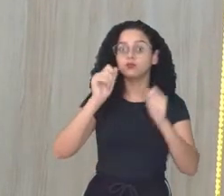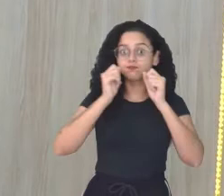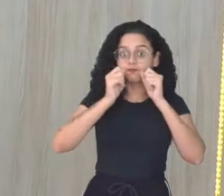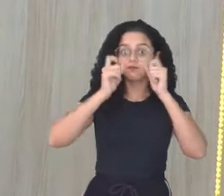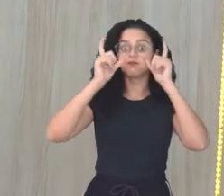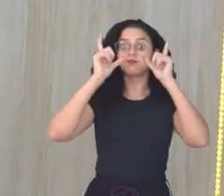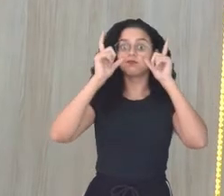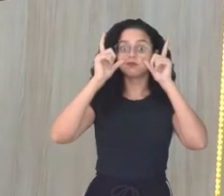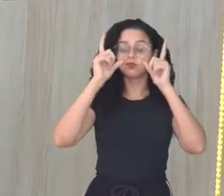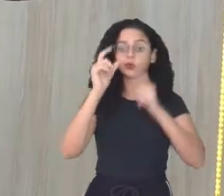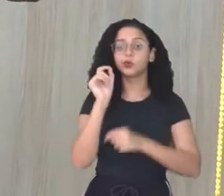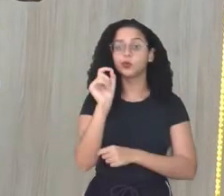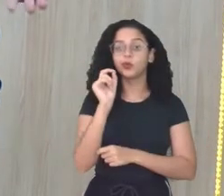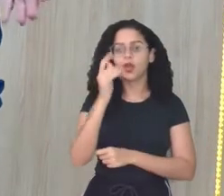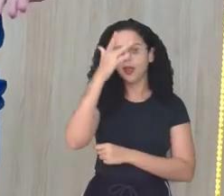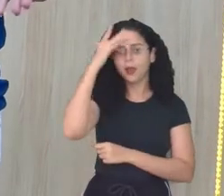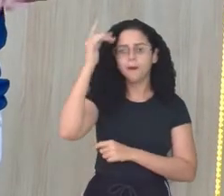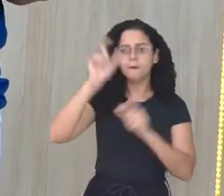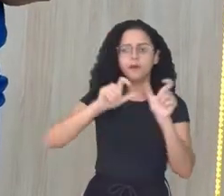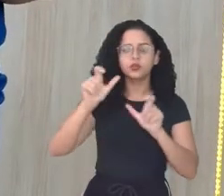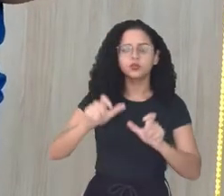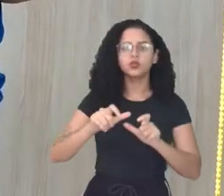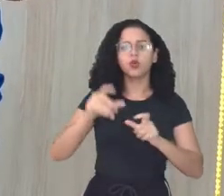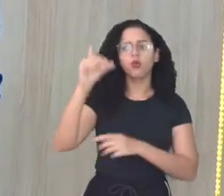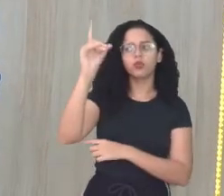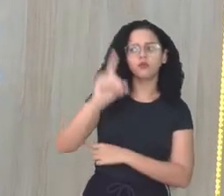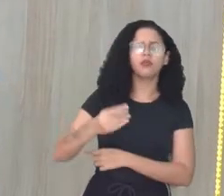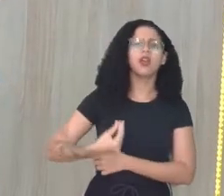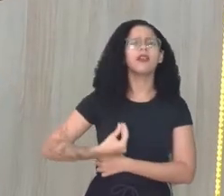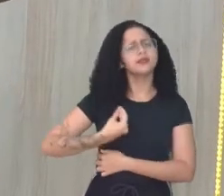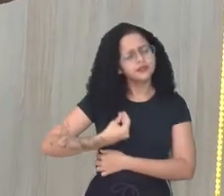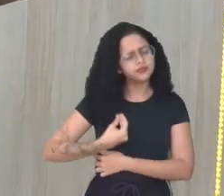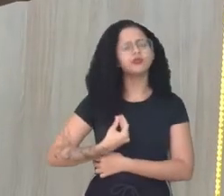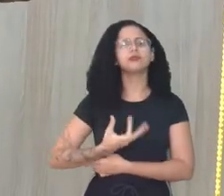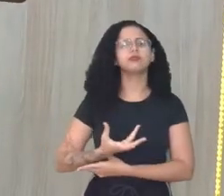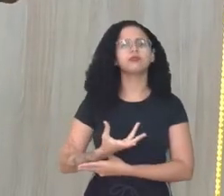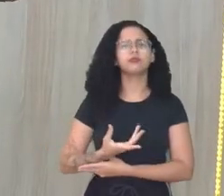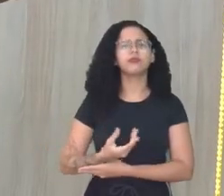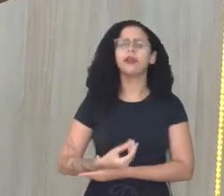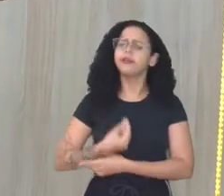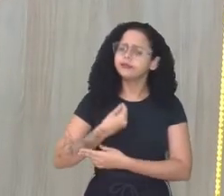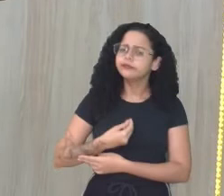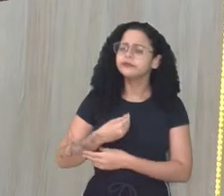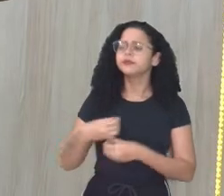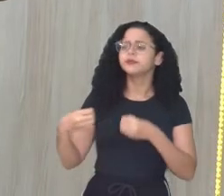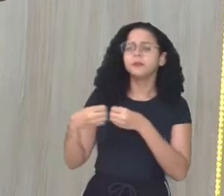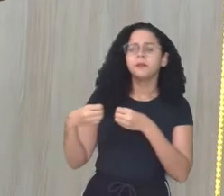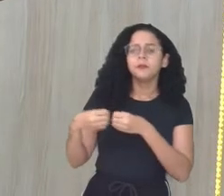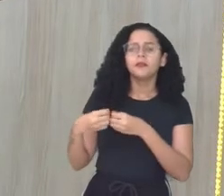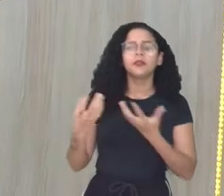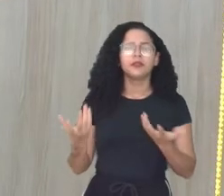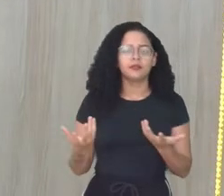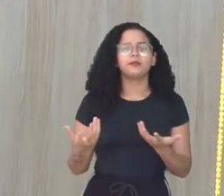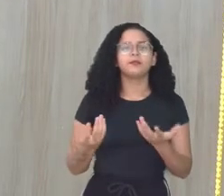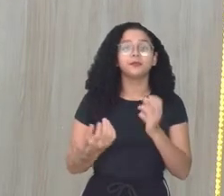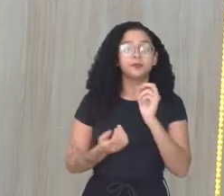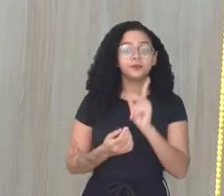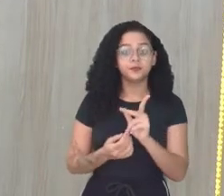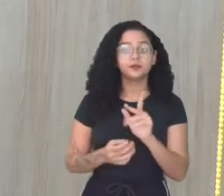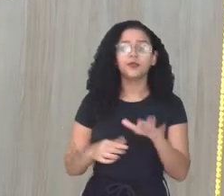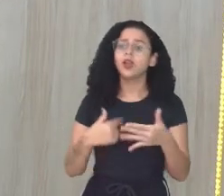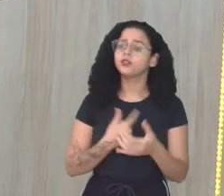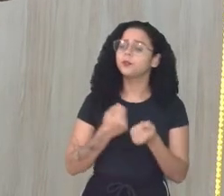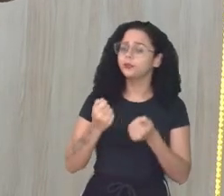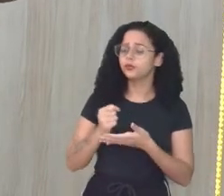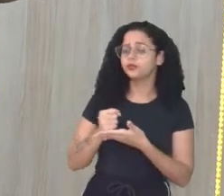tá? Que as pessoas com deficiência existem. Elas estão aí do nosso lado, tá certo? E que a gente